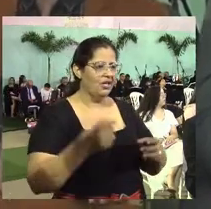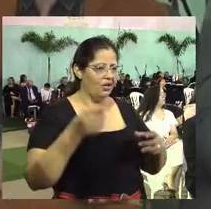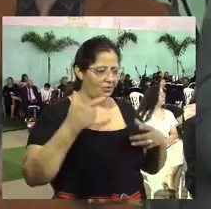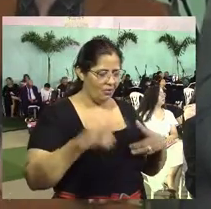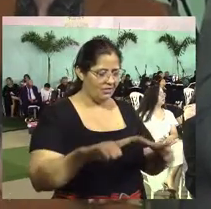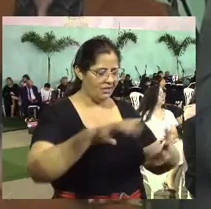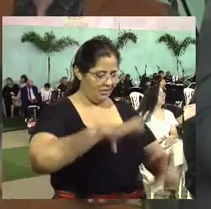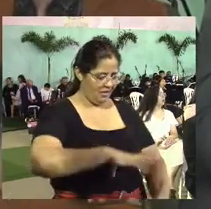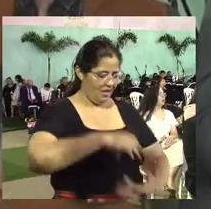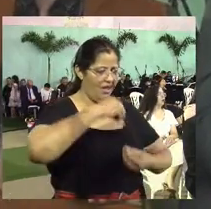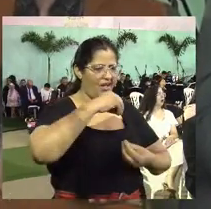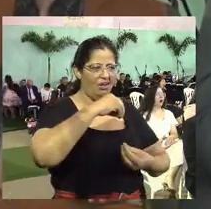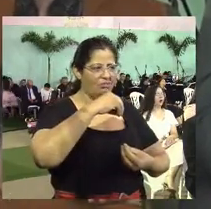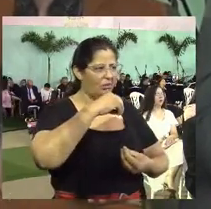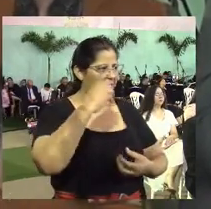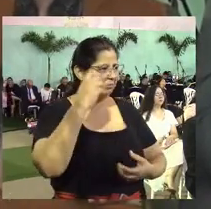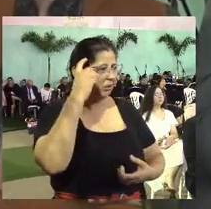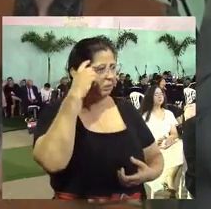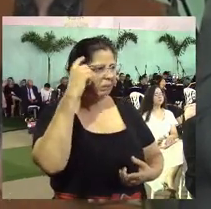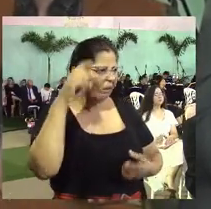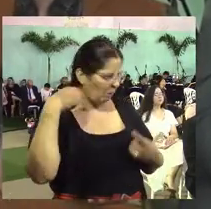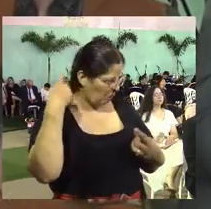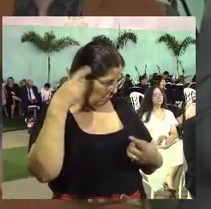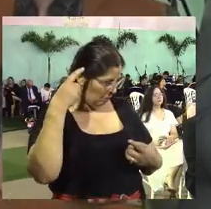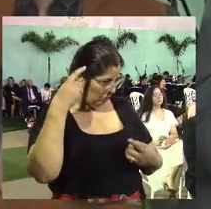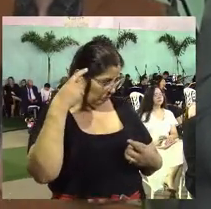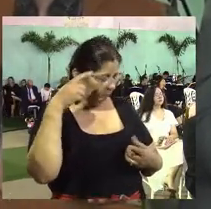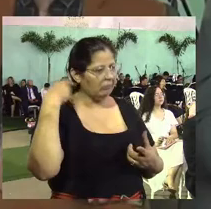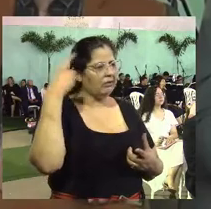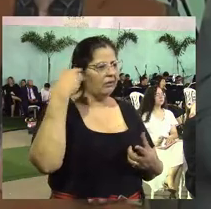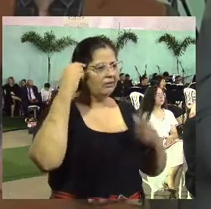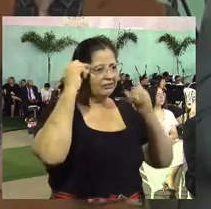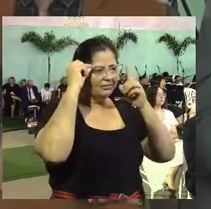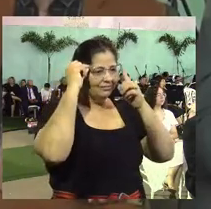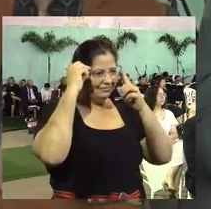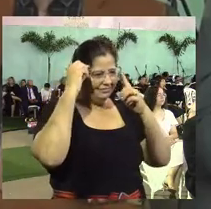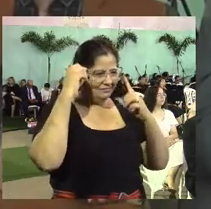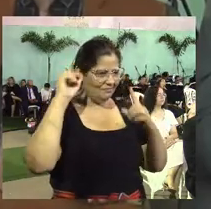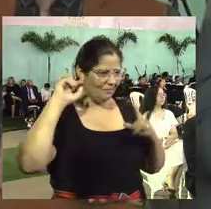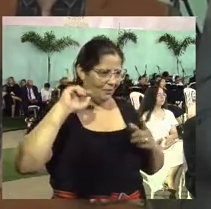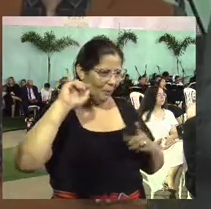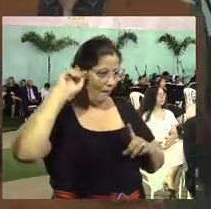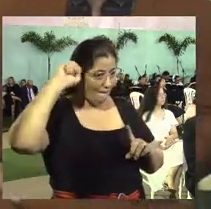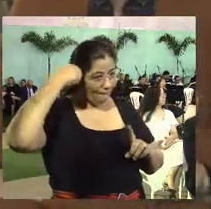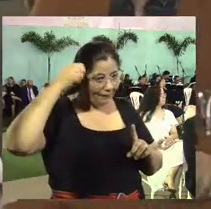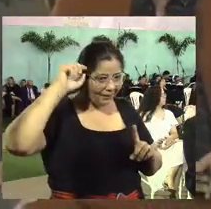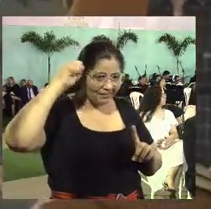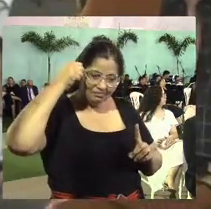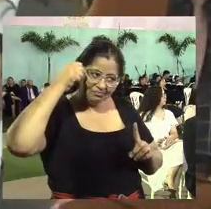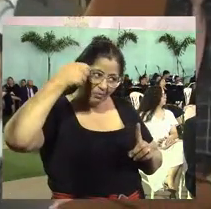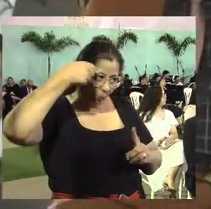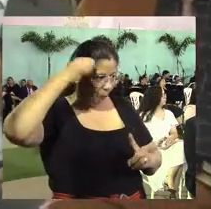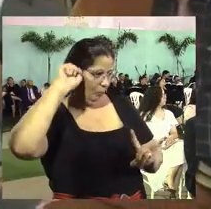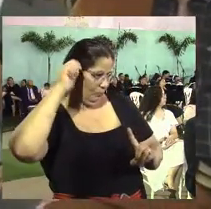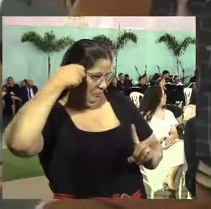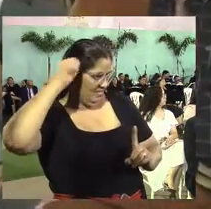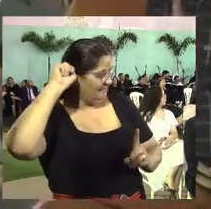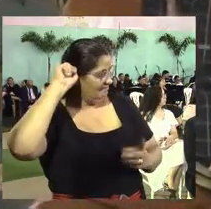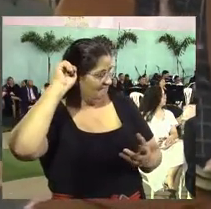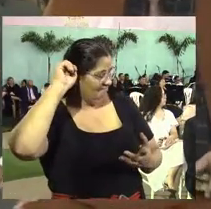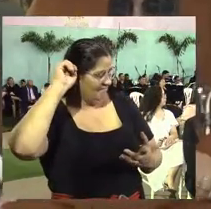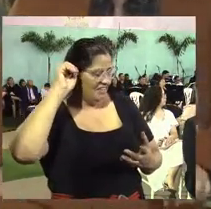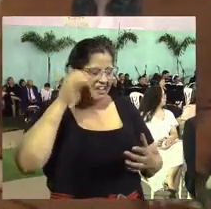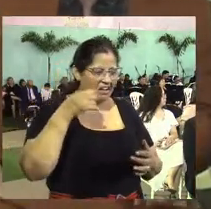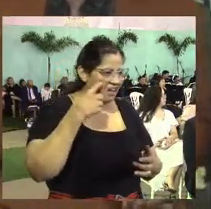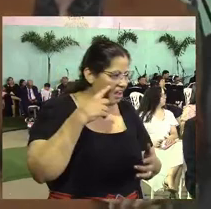loucos doidos o ganhador de alma ele tem um parafuso para mais ou para menos ele entra